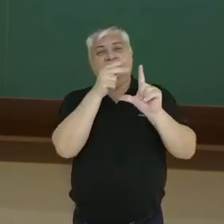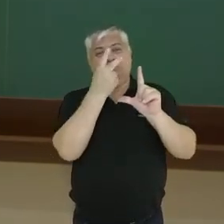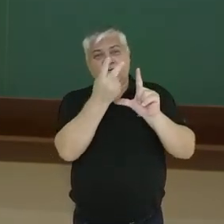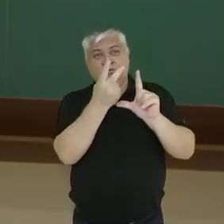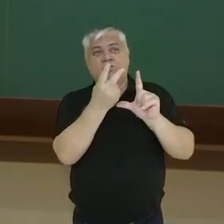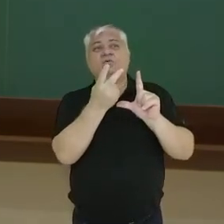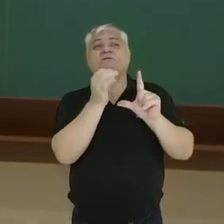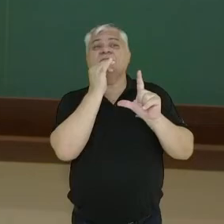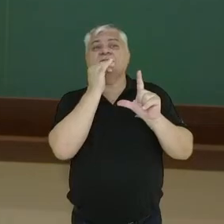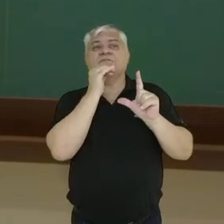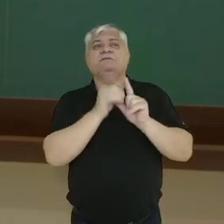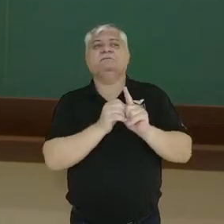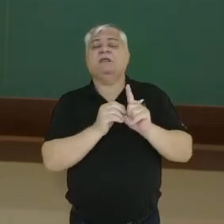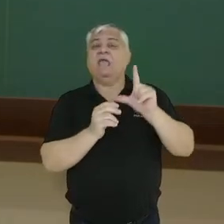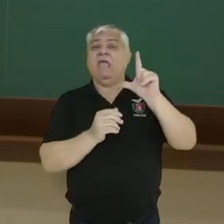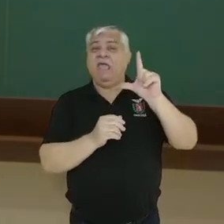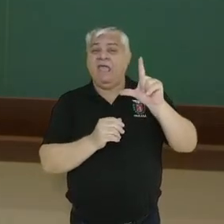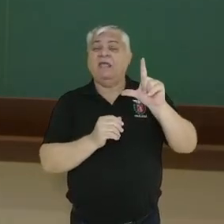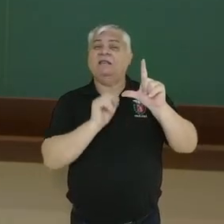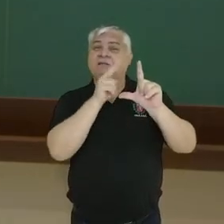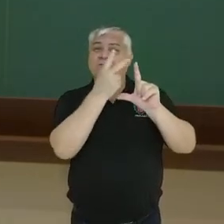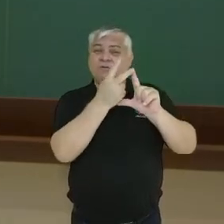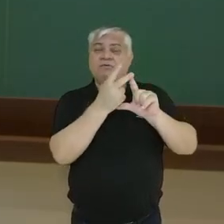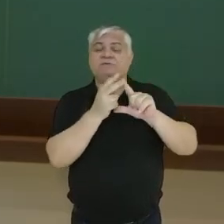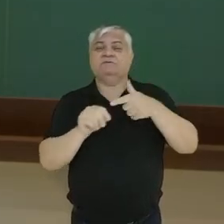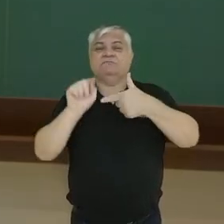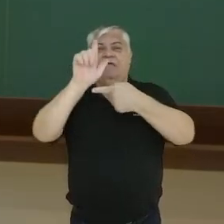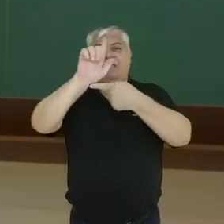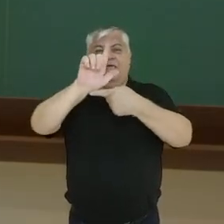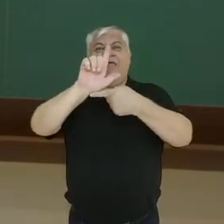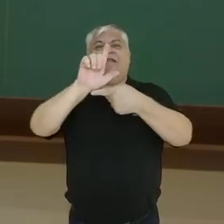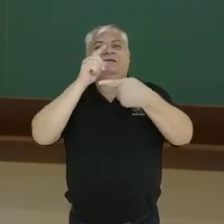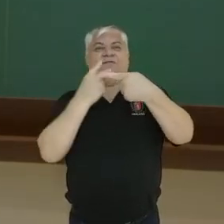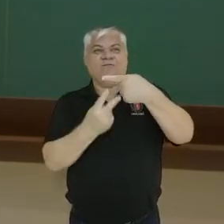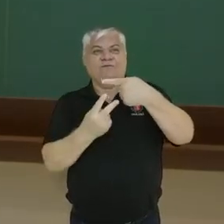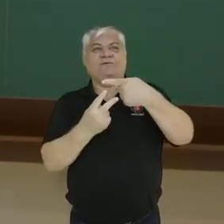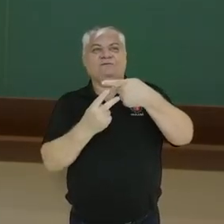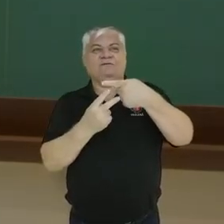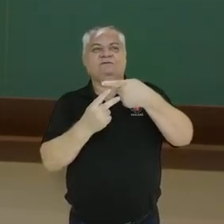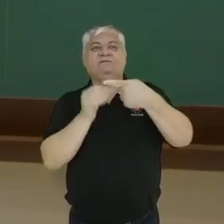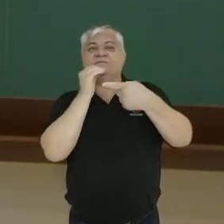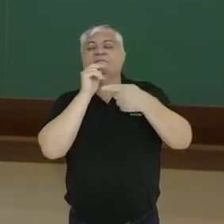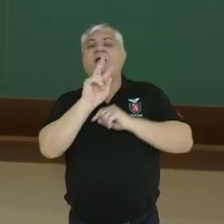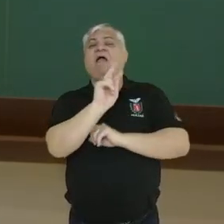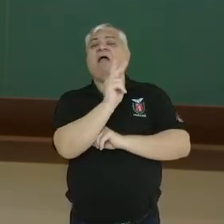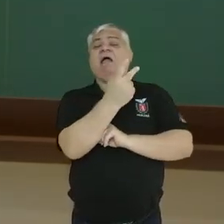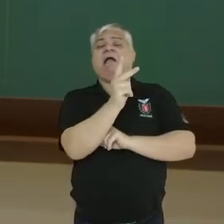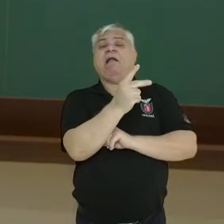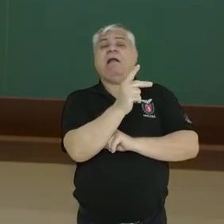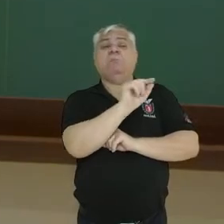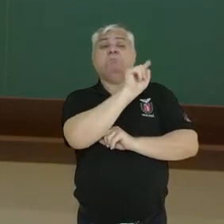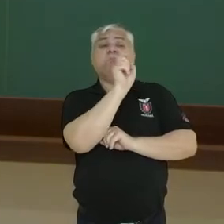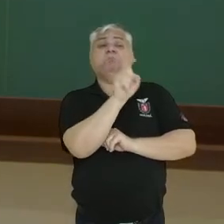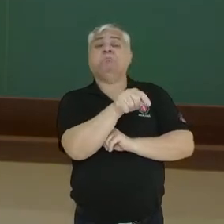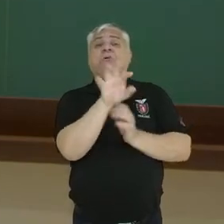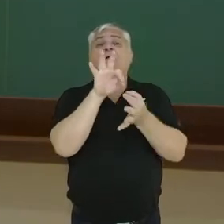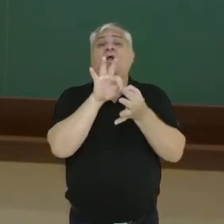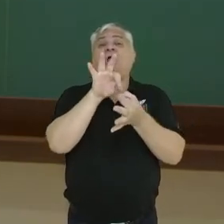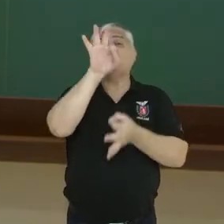forma genérica, nós temos isso aqui, ó, nós conseguimos isolar o H. Qual é a altura de um